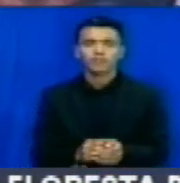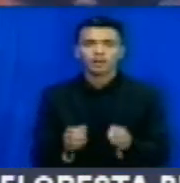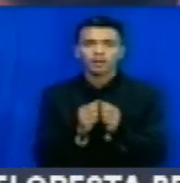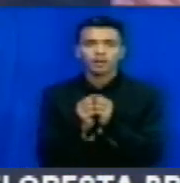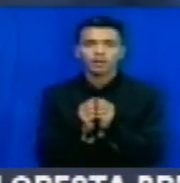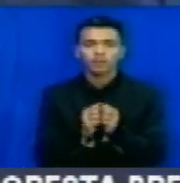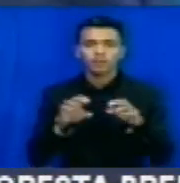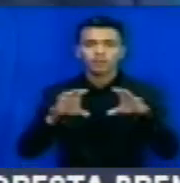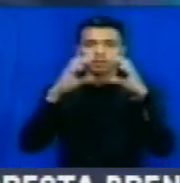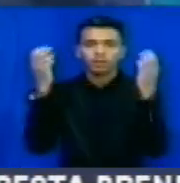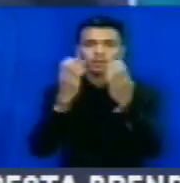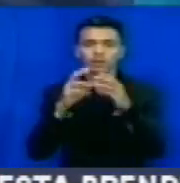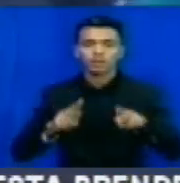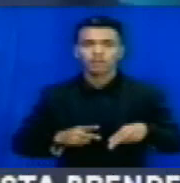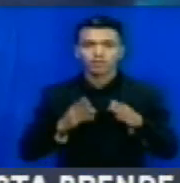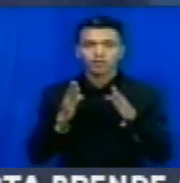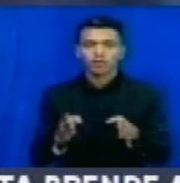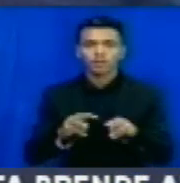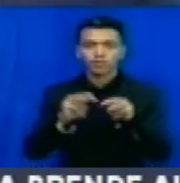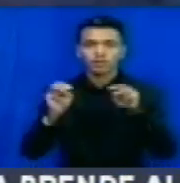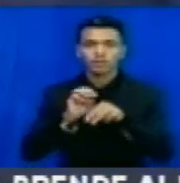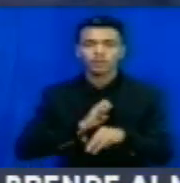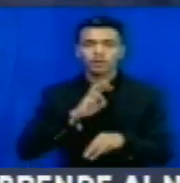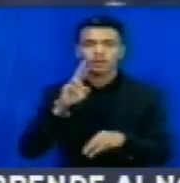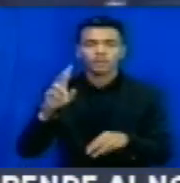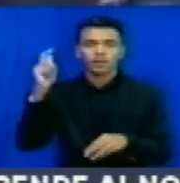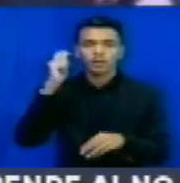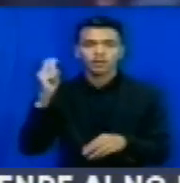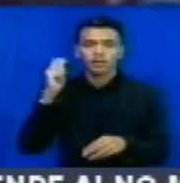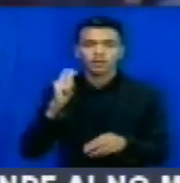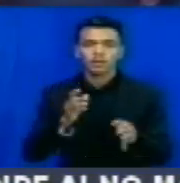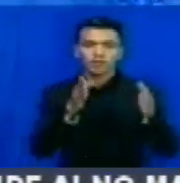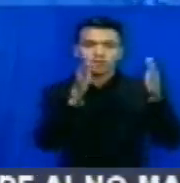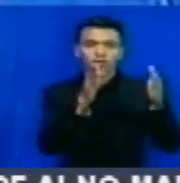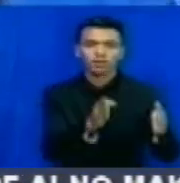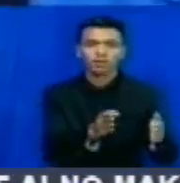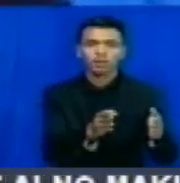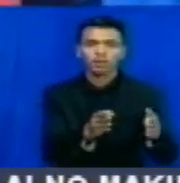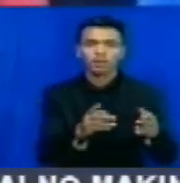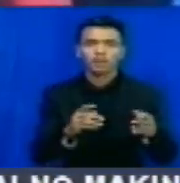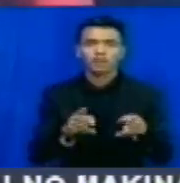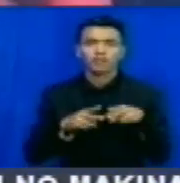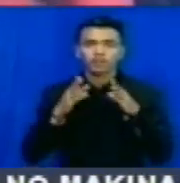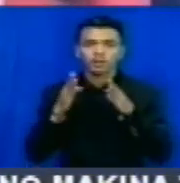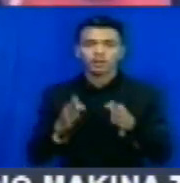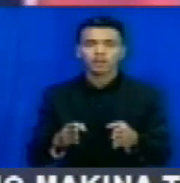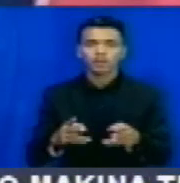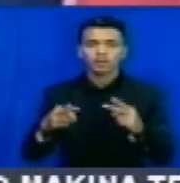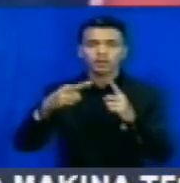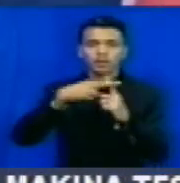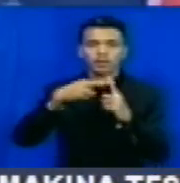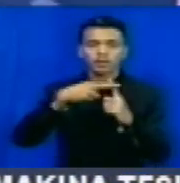co conselho veteranos município Ermeira e a terça semana ne halot ona e sing mate saudoso niang e a